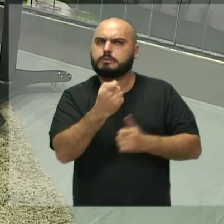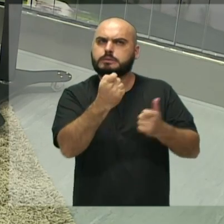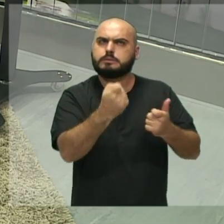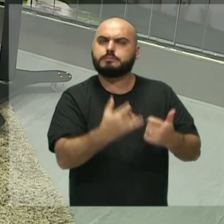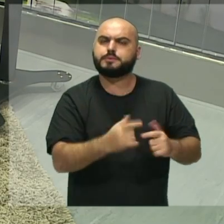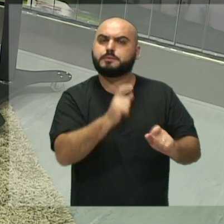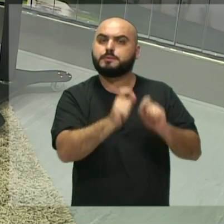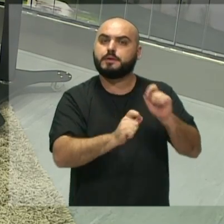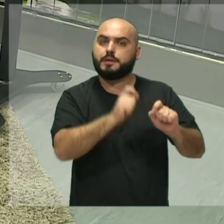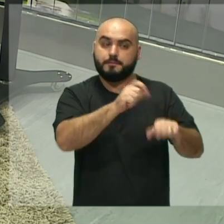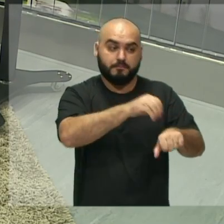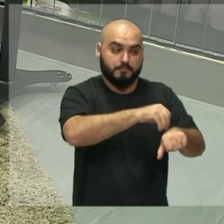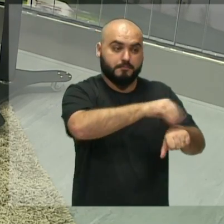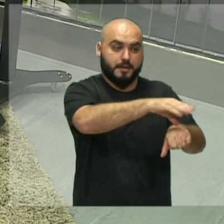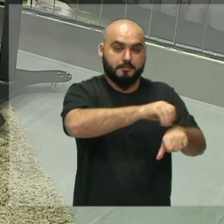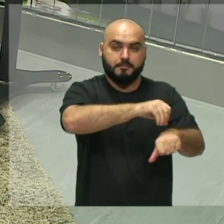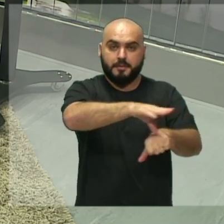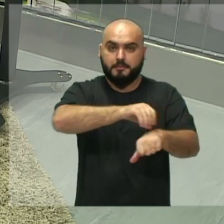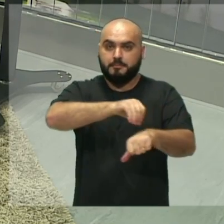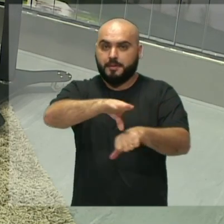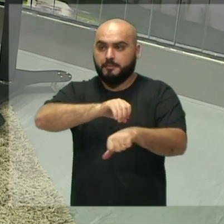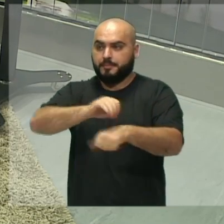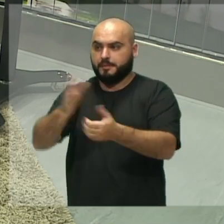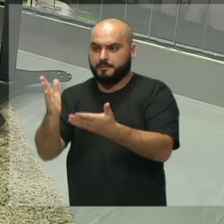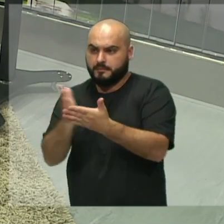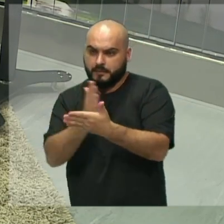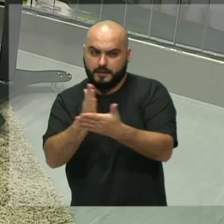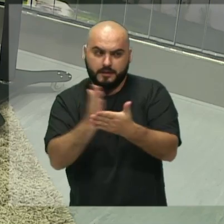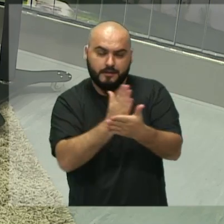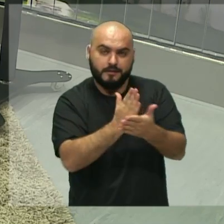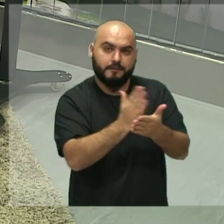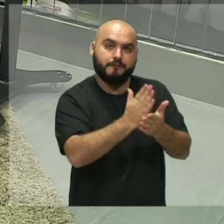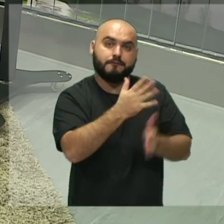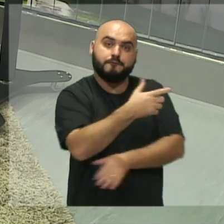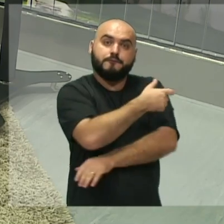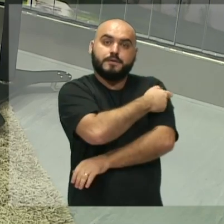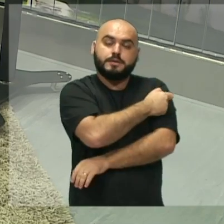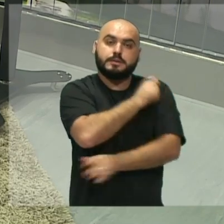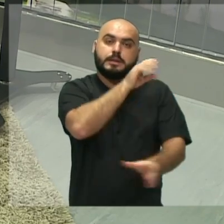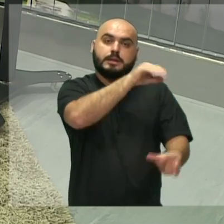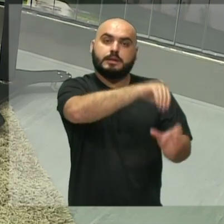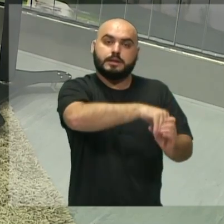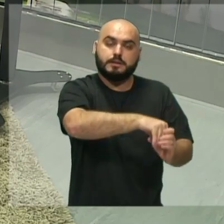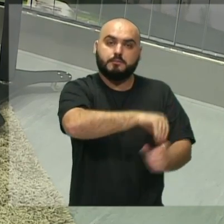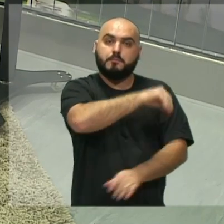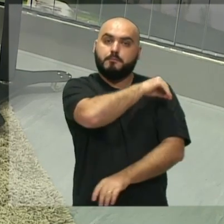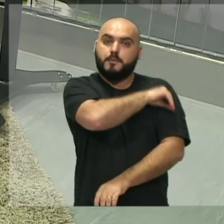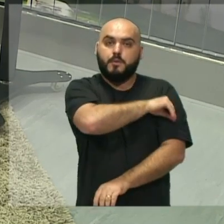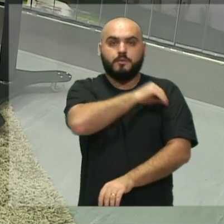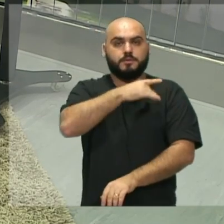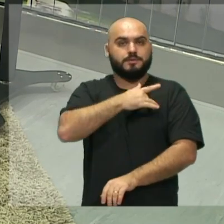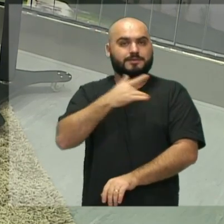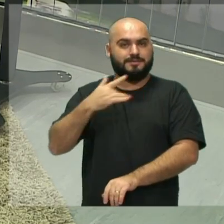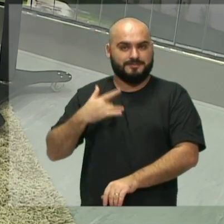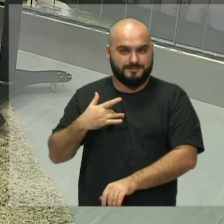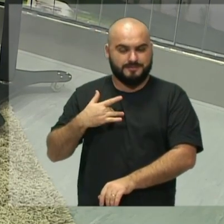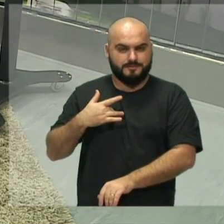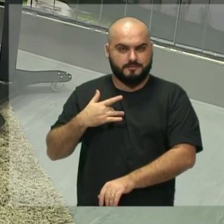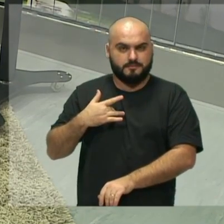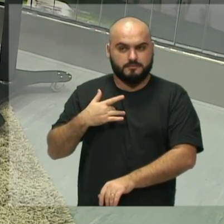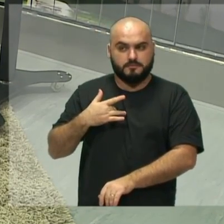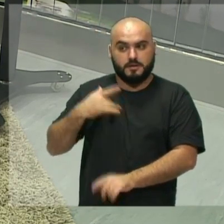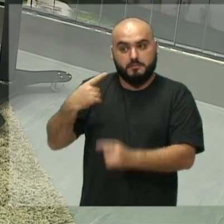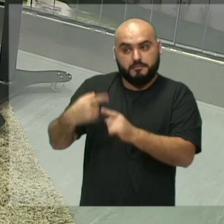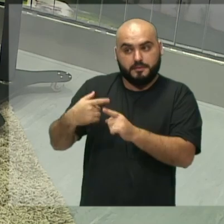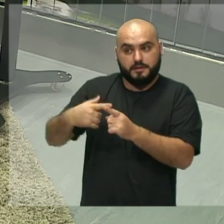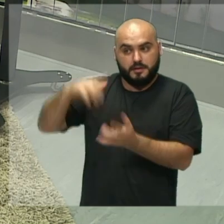a distribuição proporcional, né, das vacinas nas unidades básicas de saúde de acordo com o número de idosos